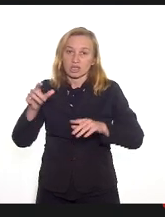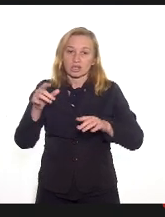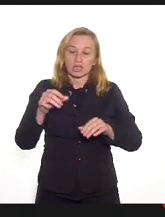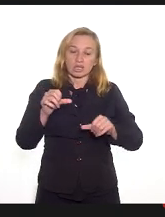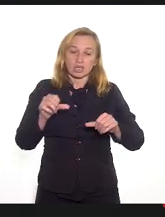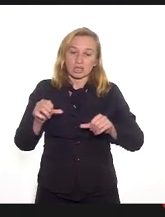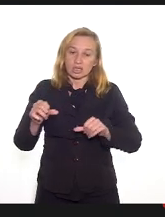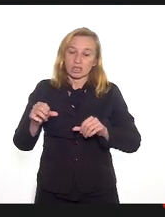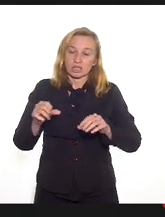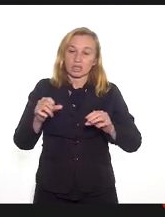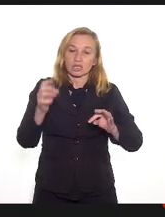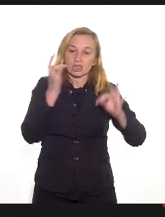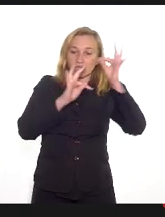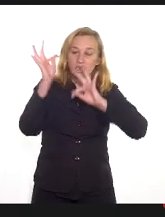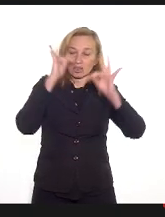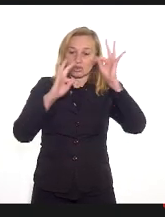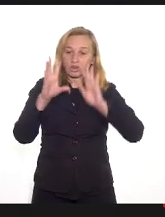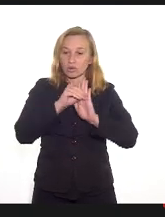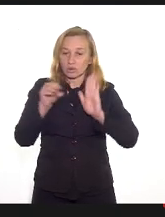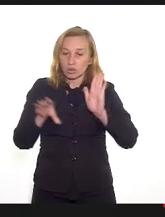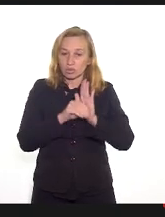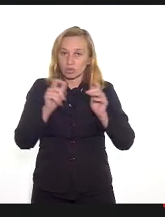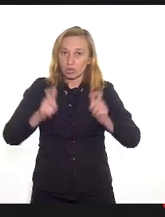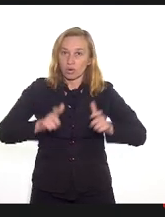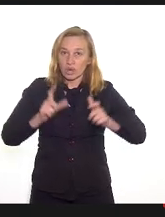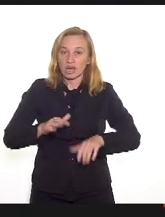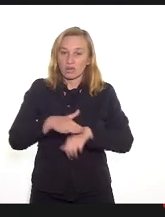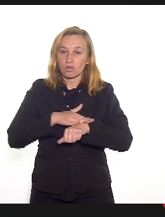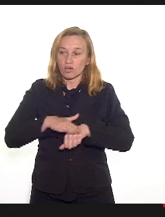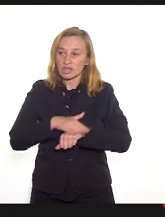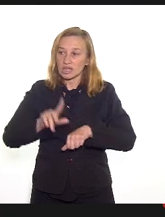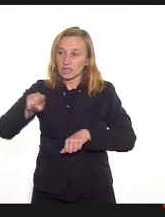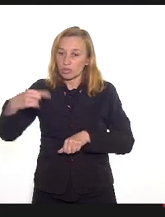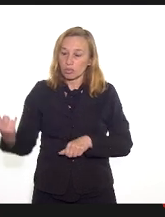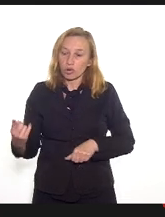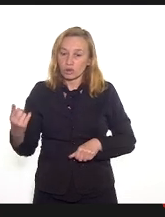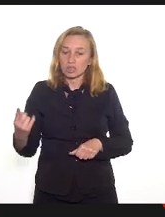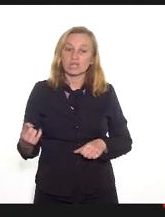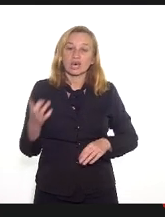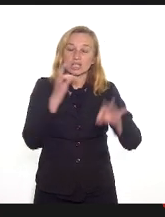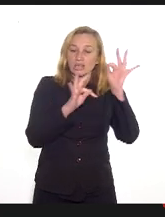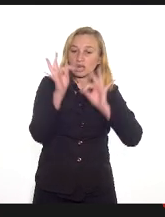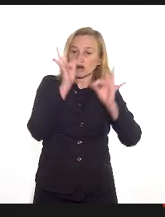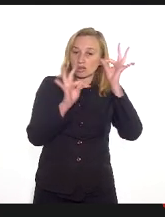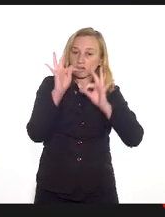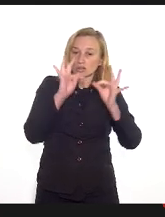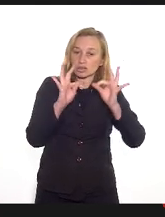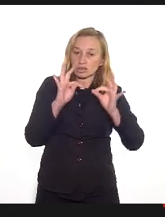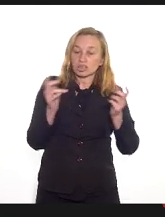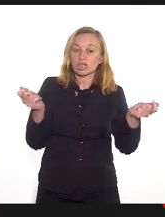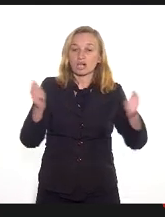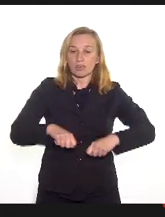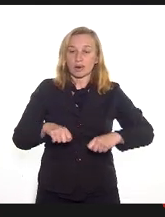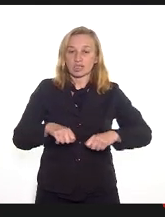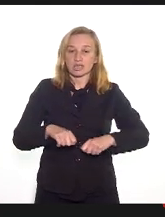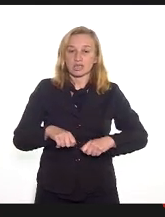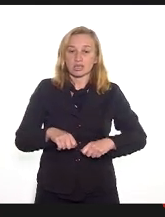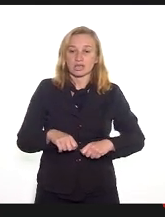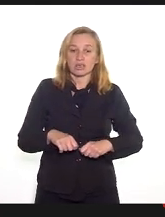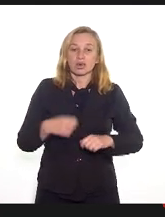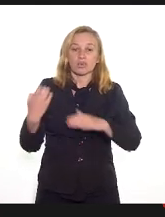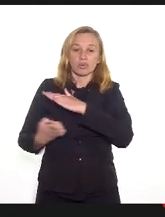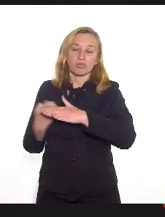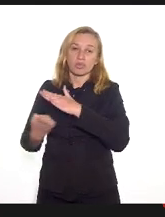de conteúdo local, que eu vou conversar mais adiante, e essa de tecnologia está capacitando uma